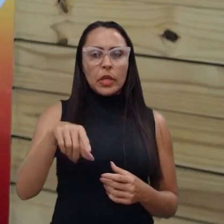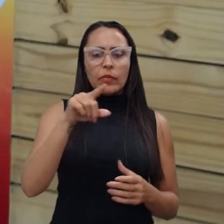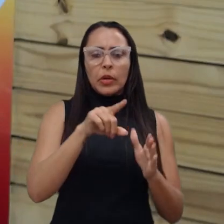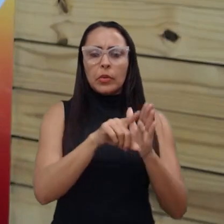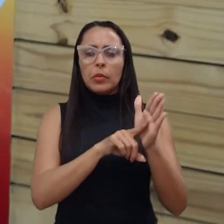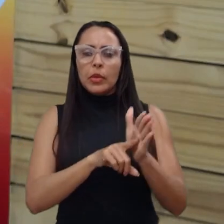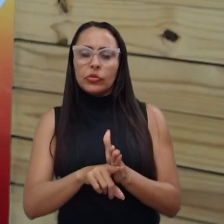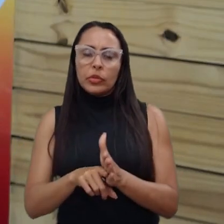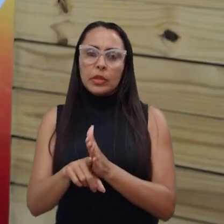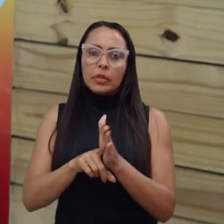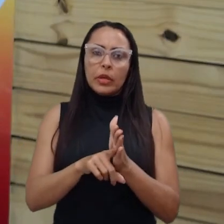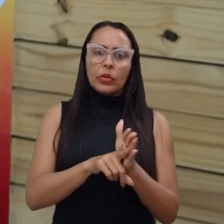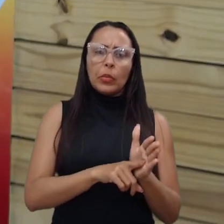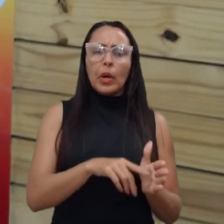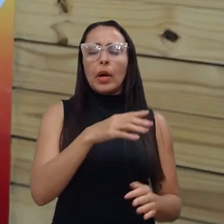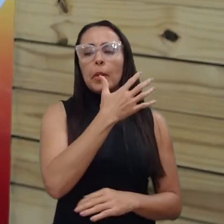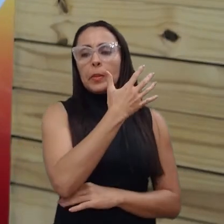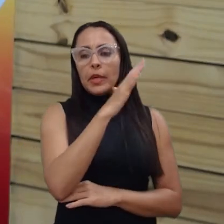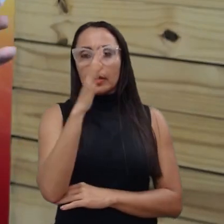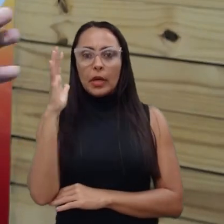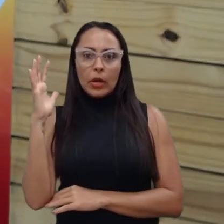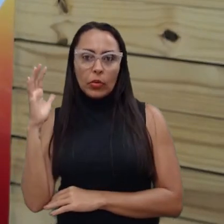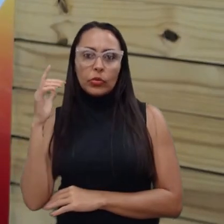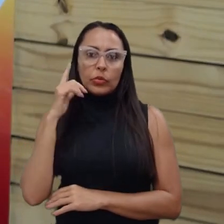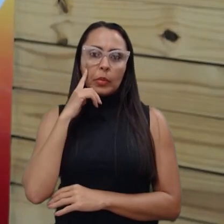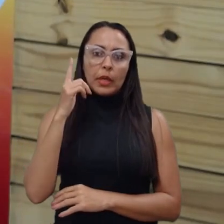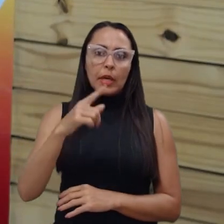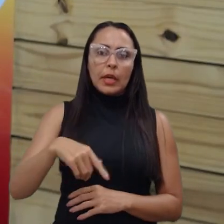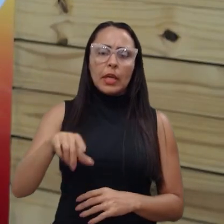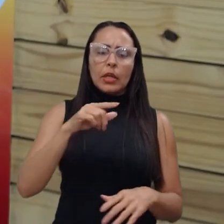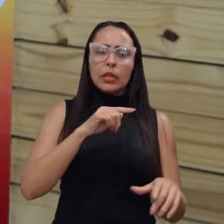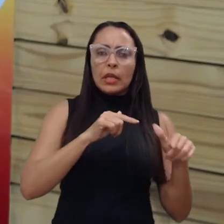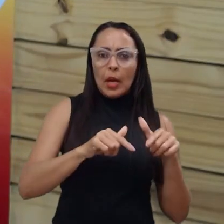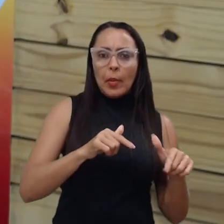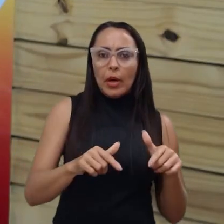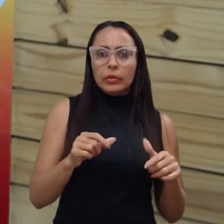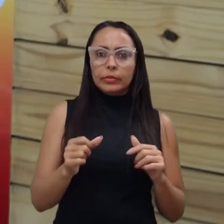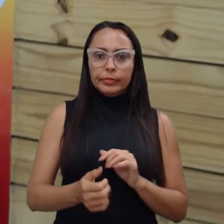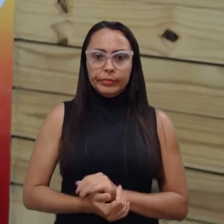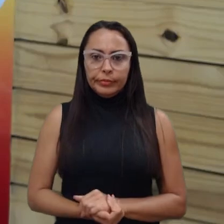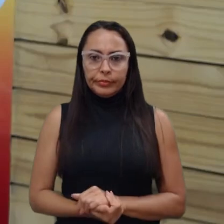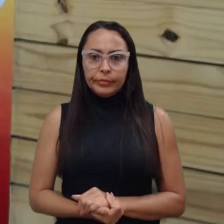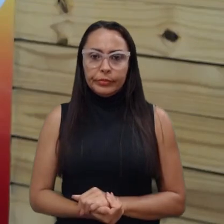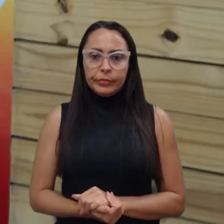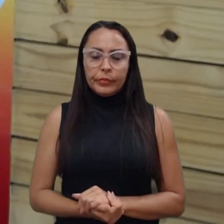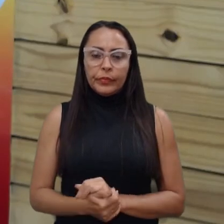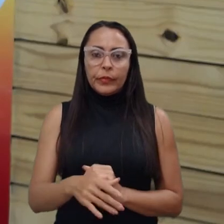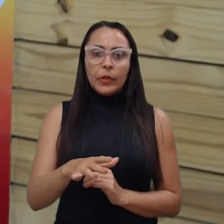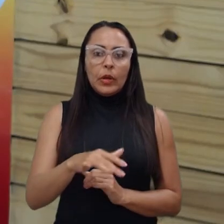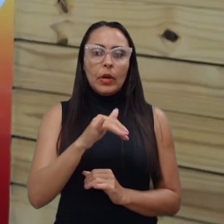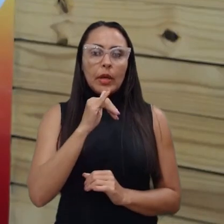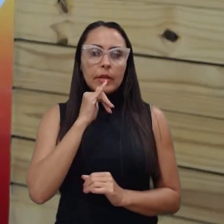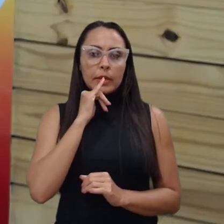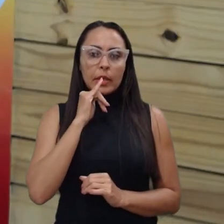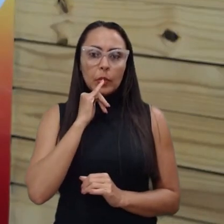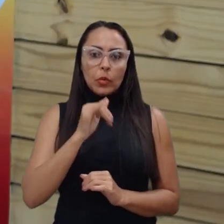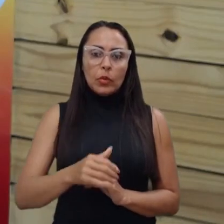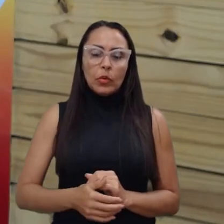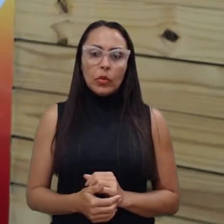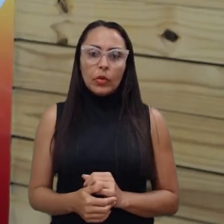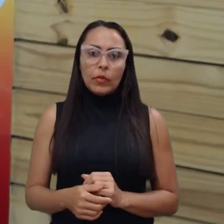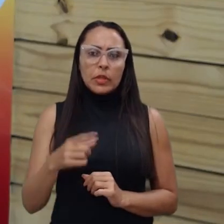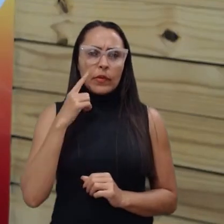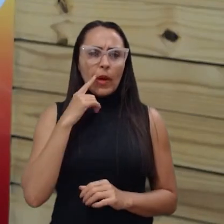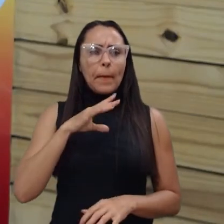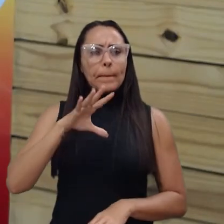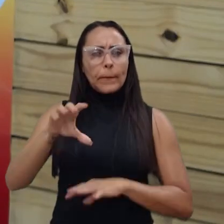as normas ambientais para aquela atividade produtiva. Digamos que você vá